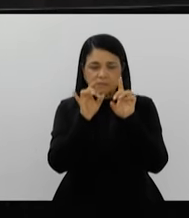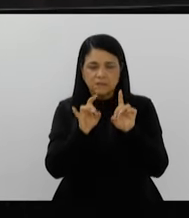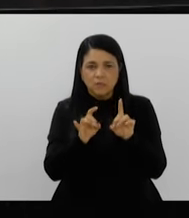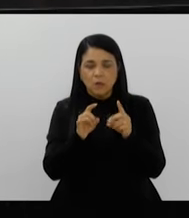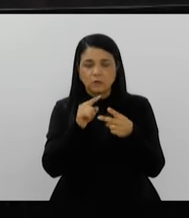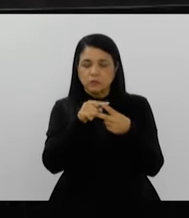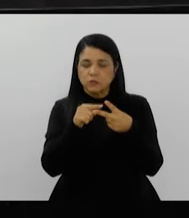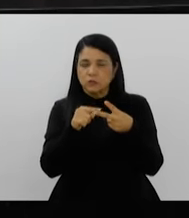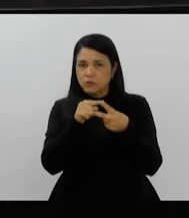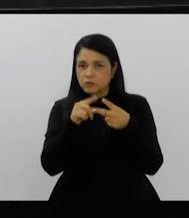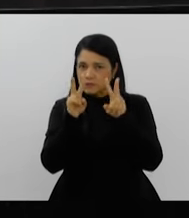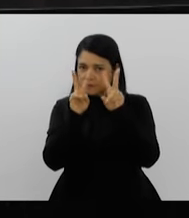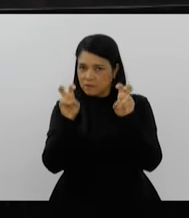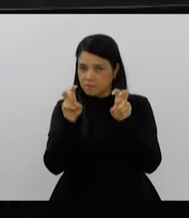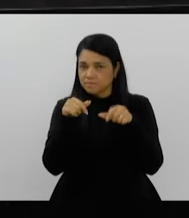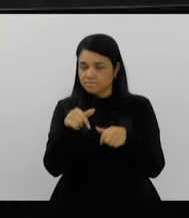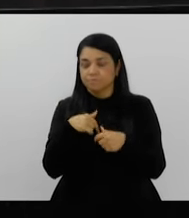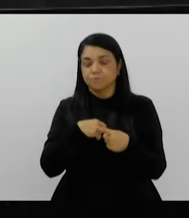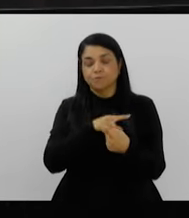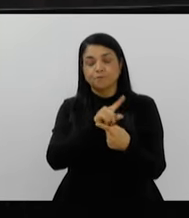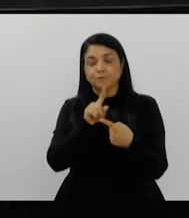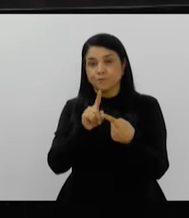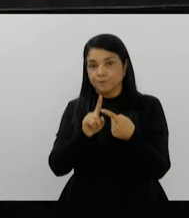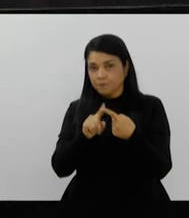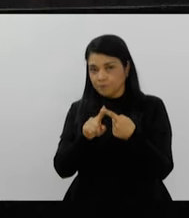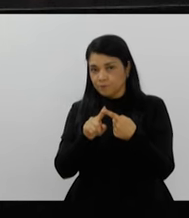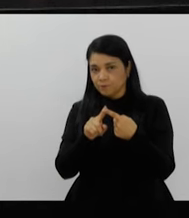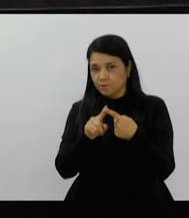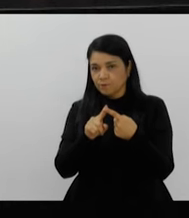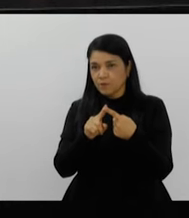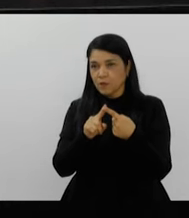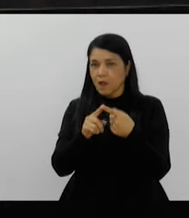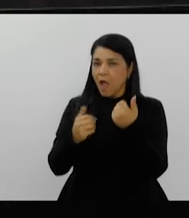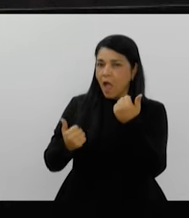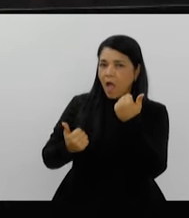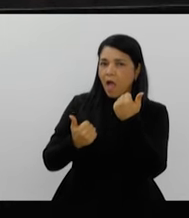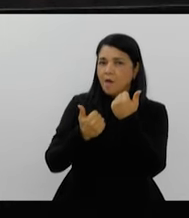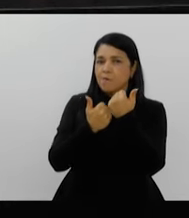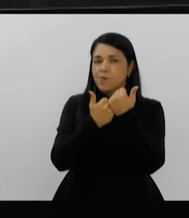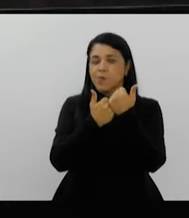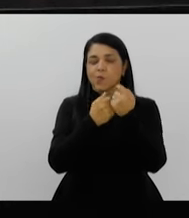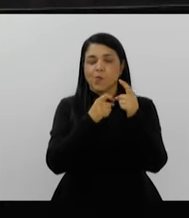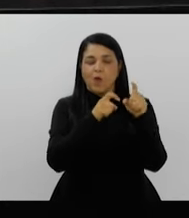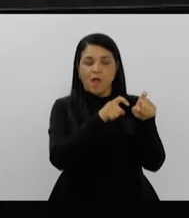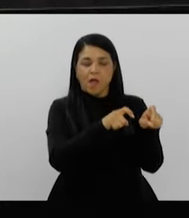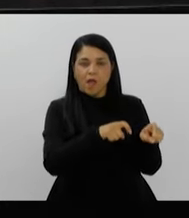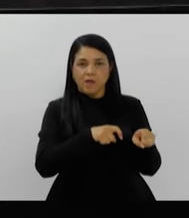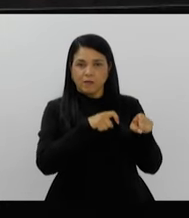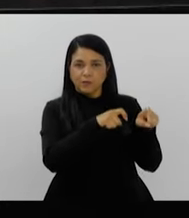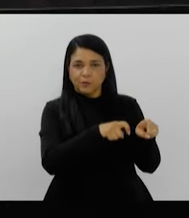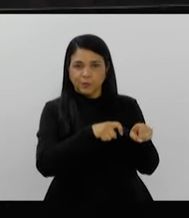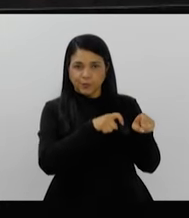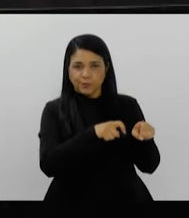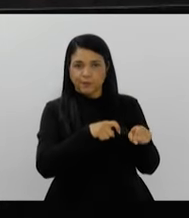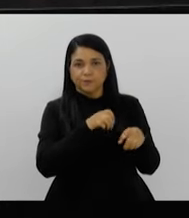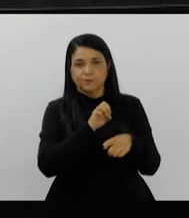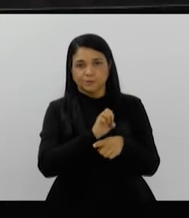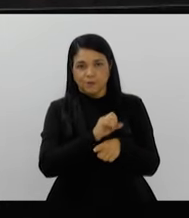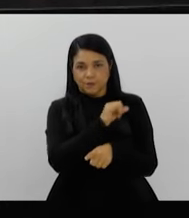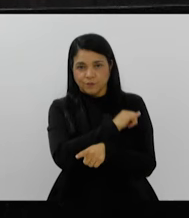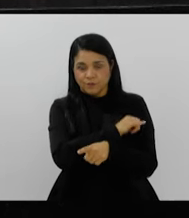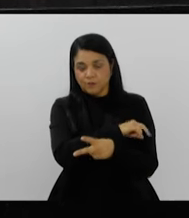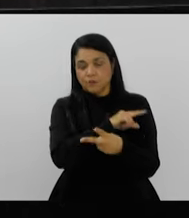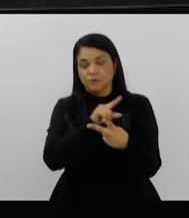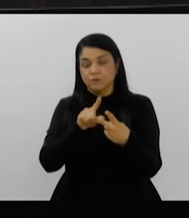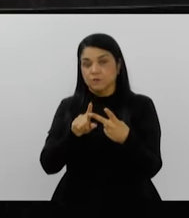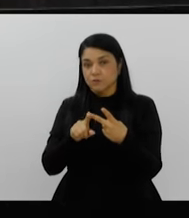dois temas. Primeiro, sobre o apoio à agricultura do nosso Estado. E o segundo